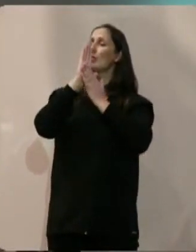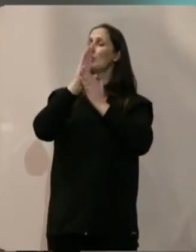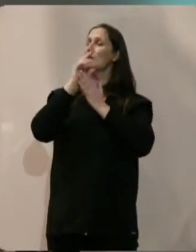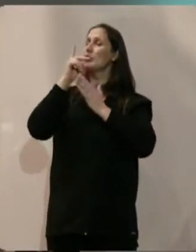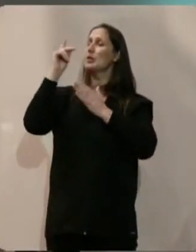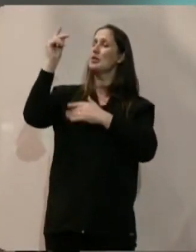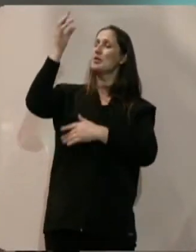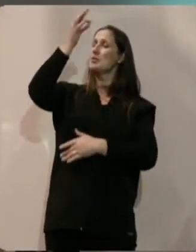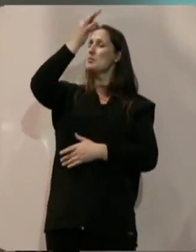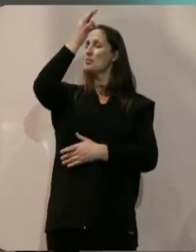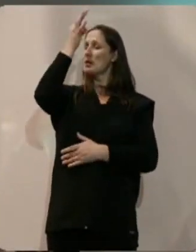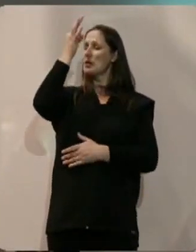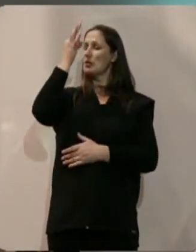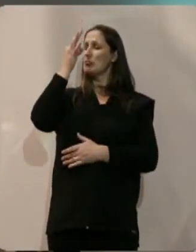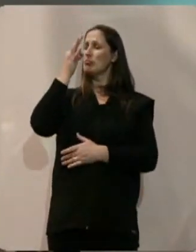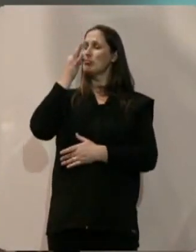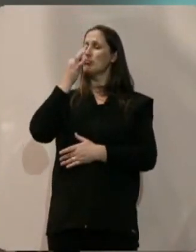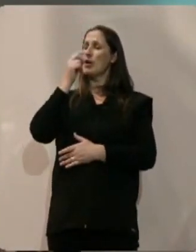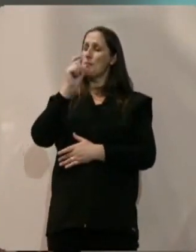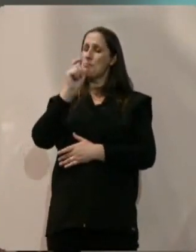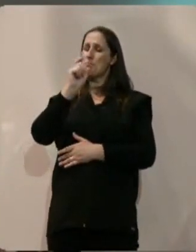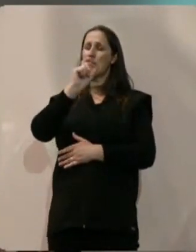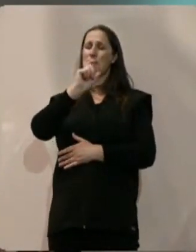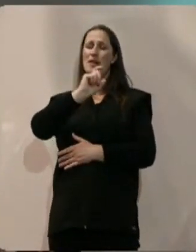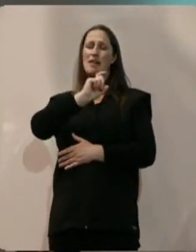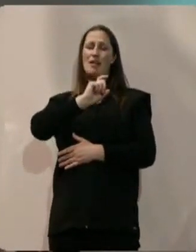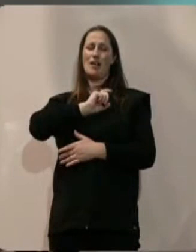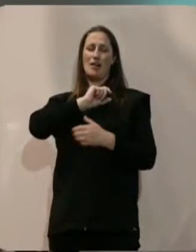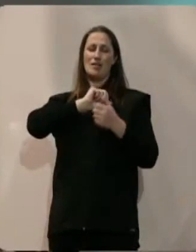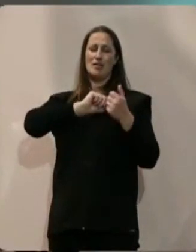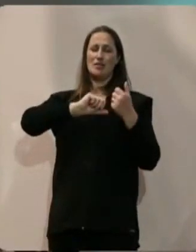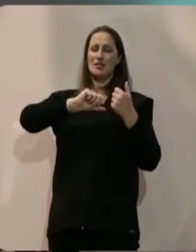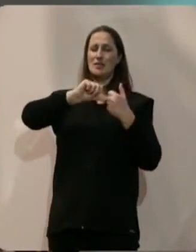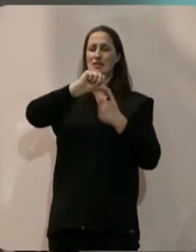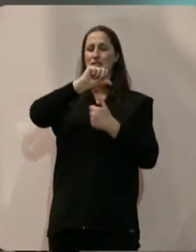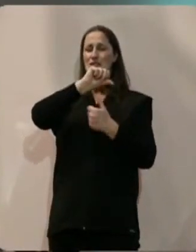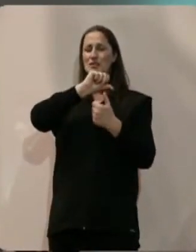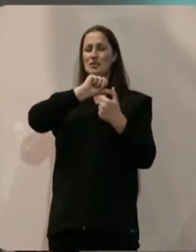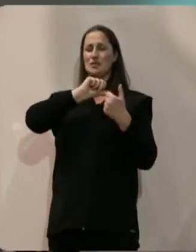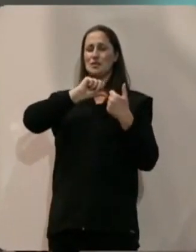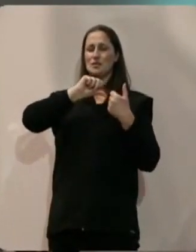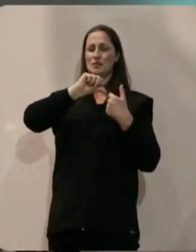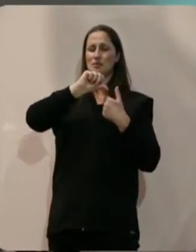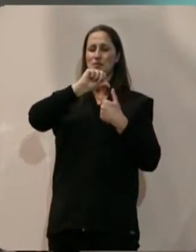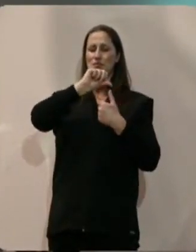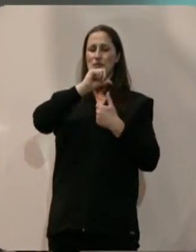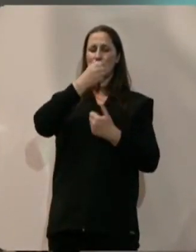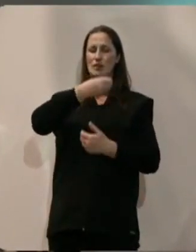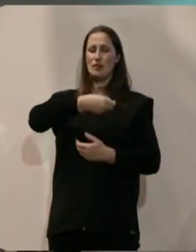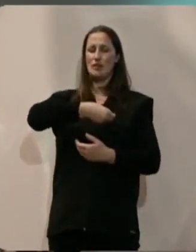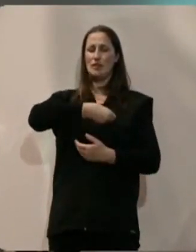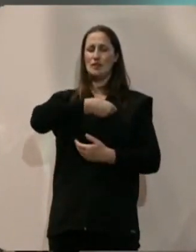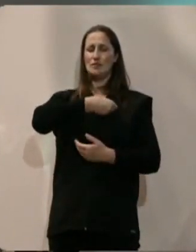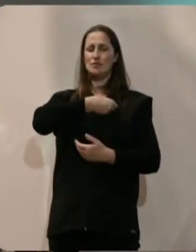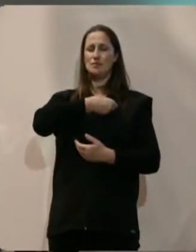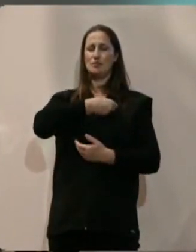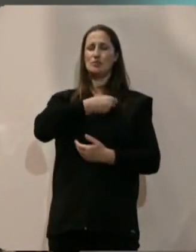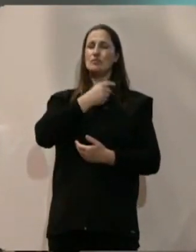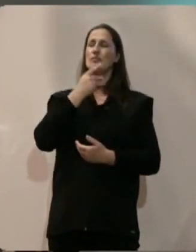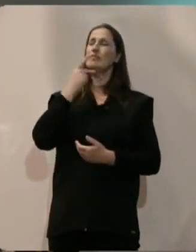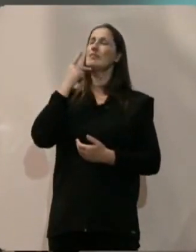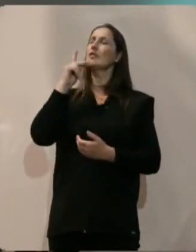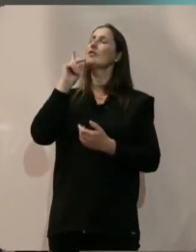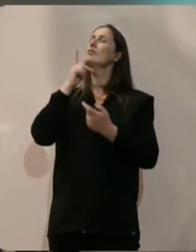Santo aplica no nosso coração, porque ela nos transforma para que vivamos segundo a tua